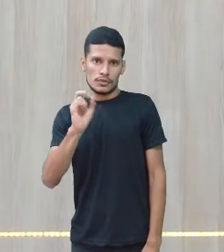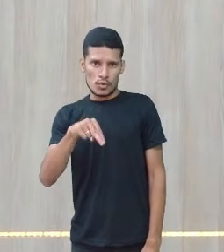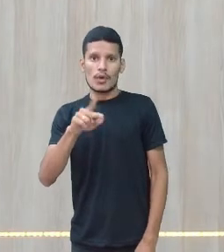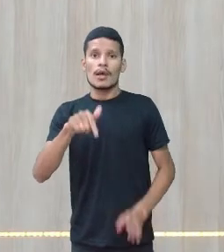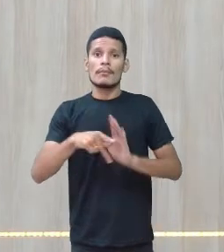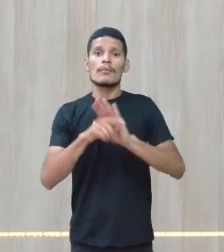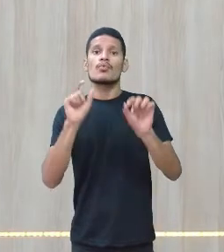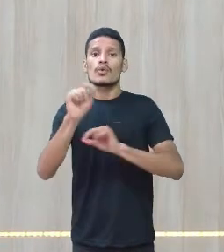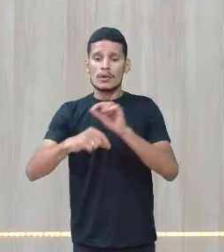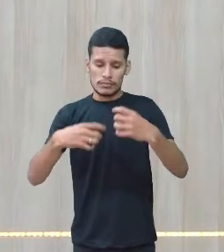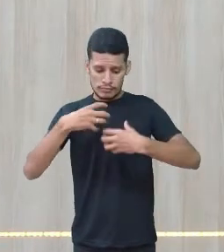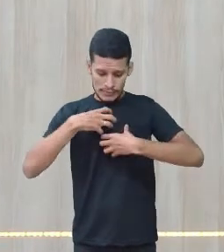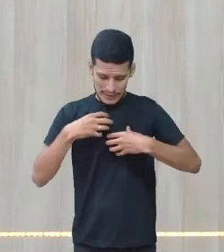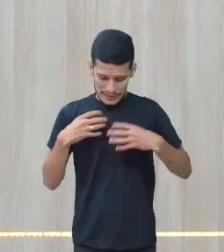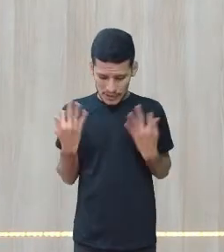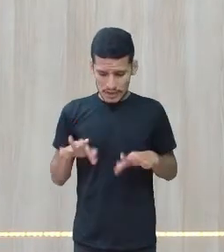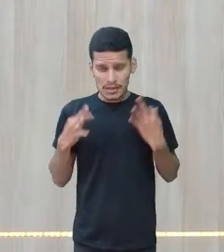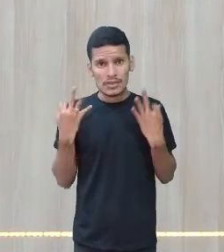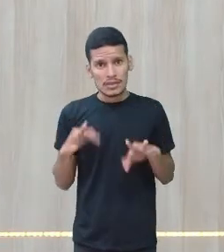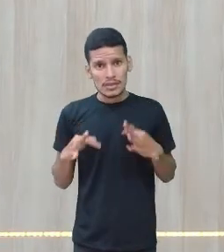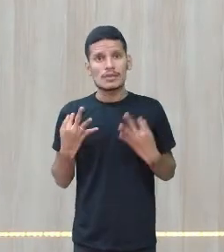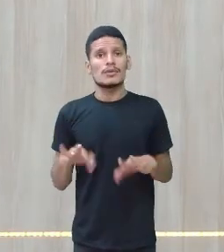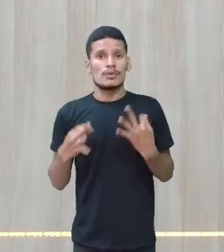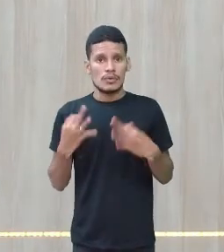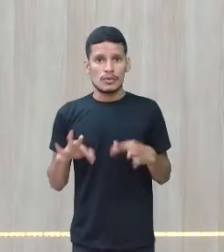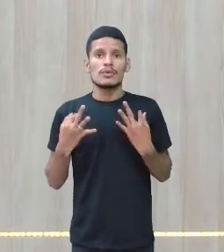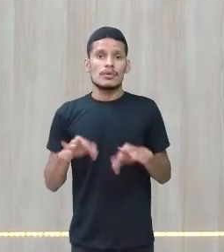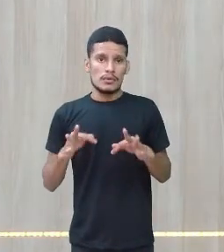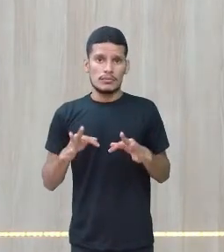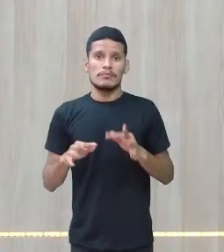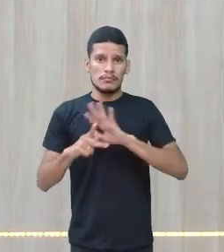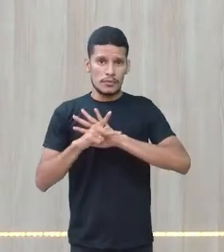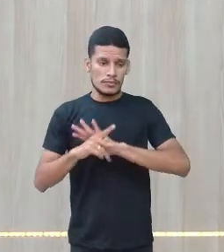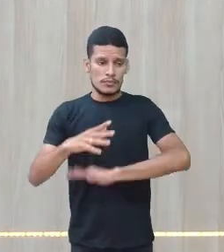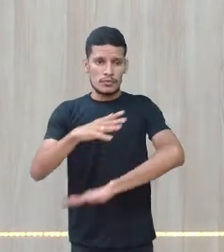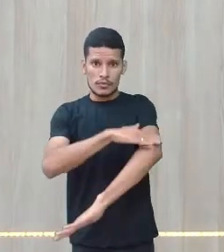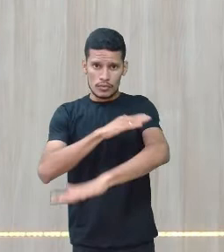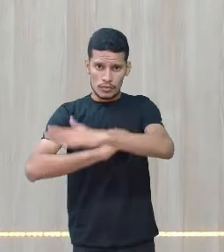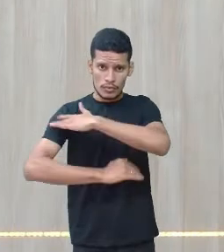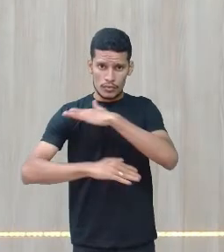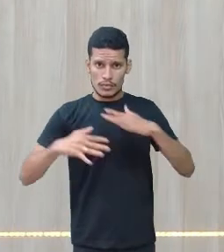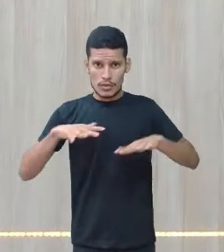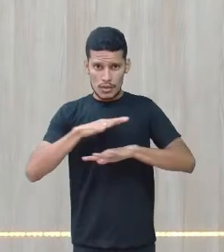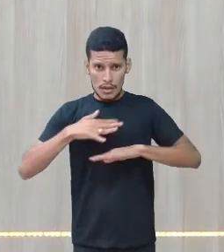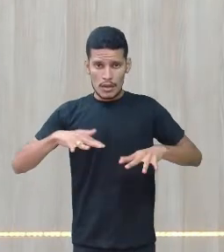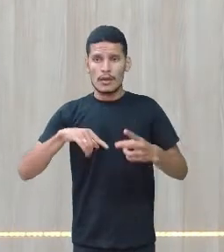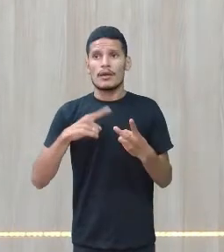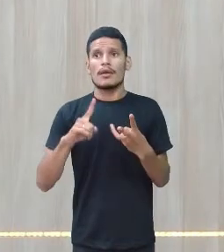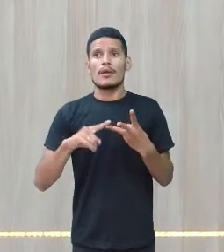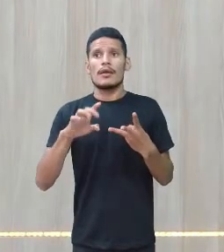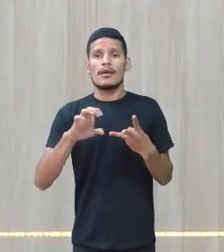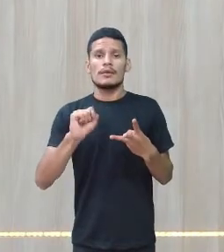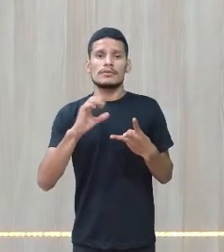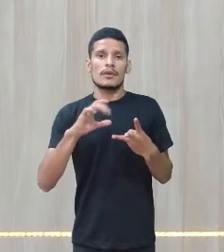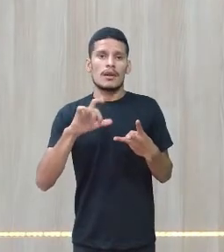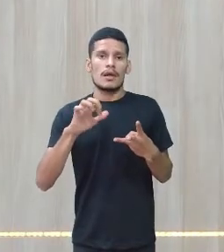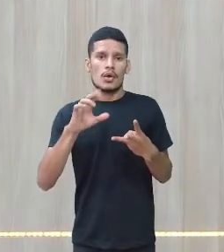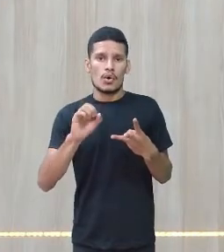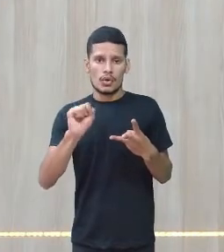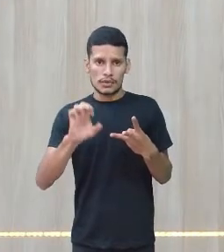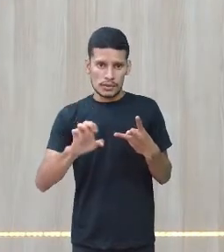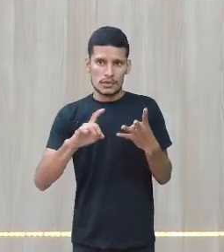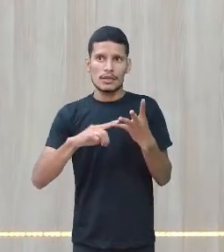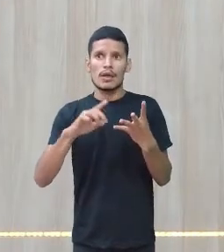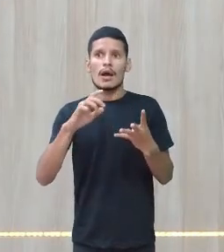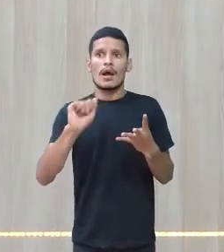as contrações musculares, principalmente nos membros superiores. Vem a questão da esclerose, também atrofia e distrofia.